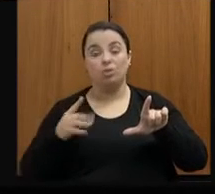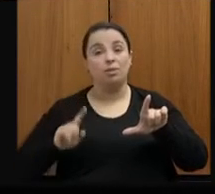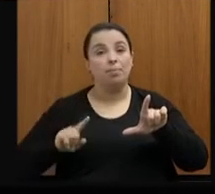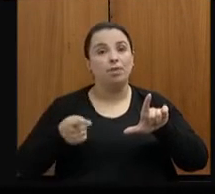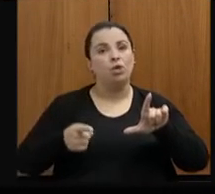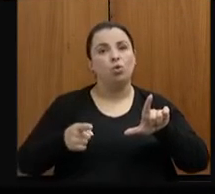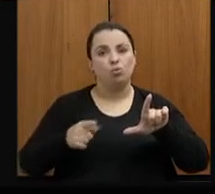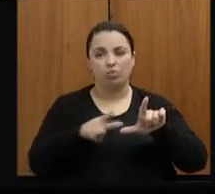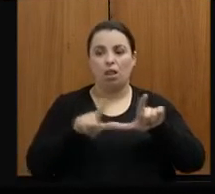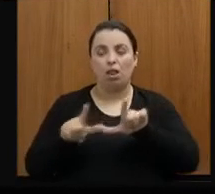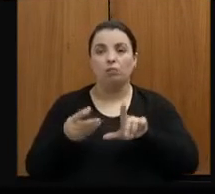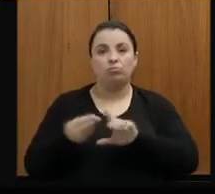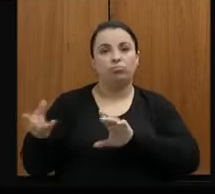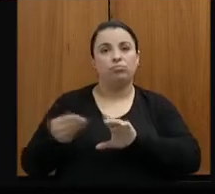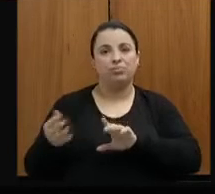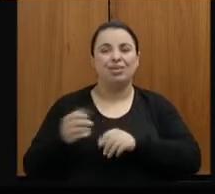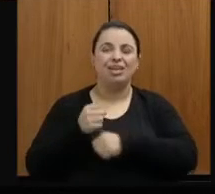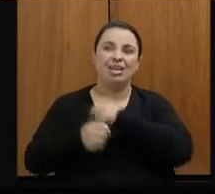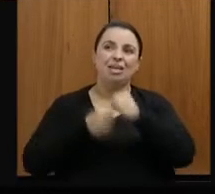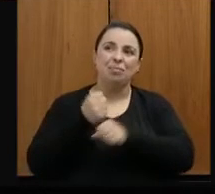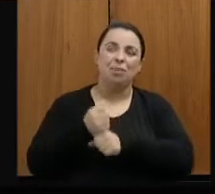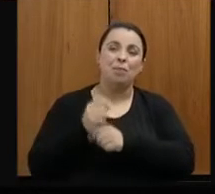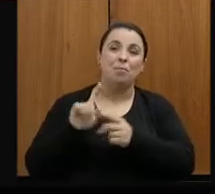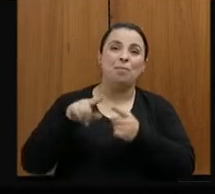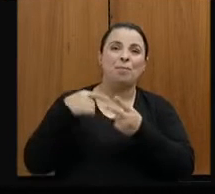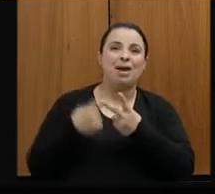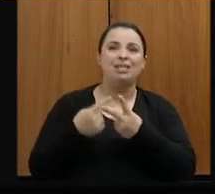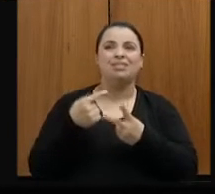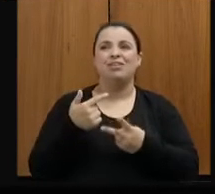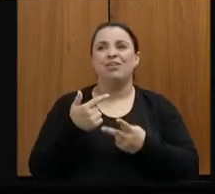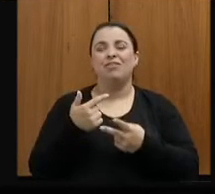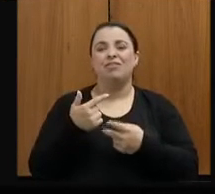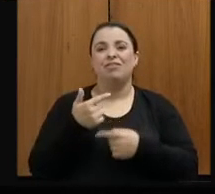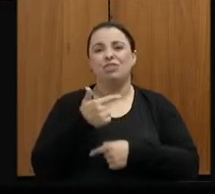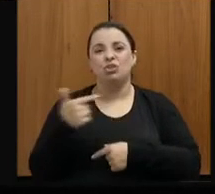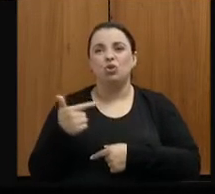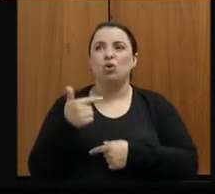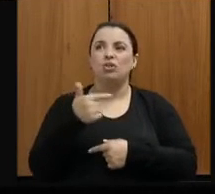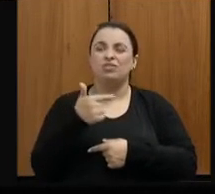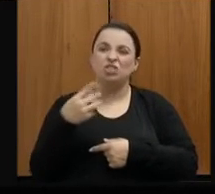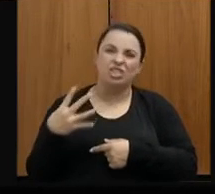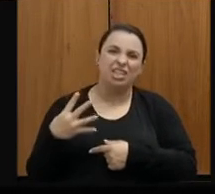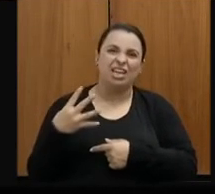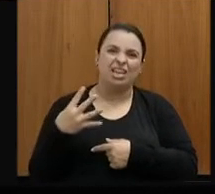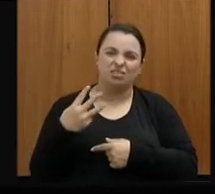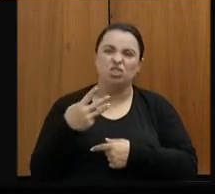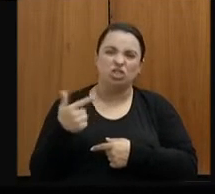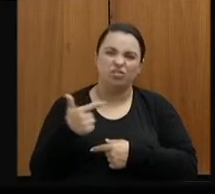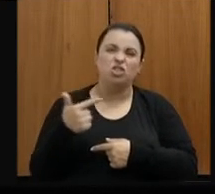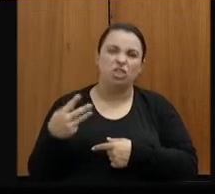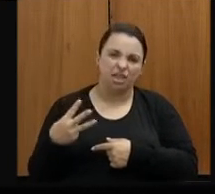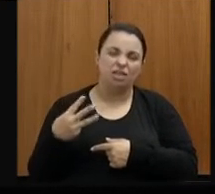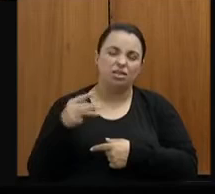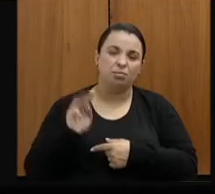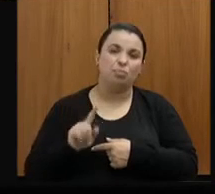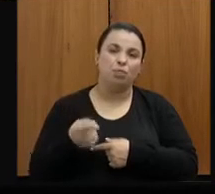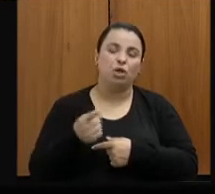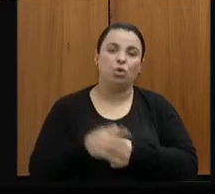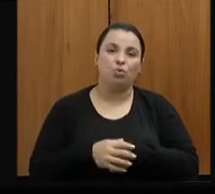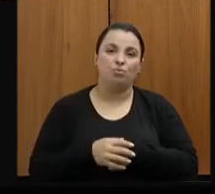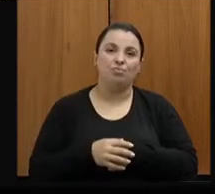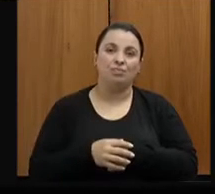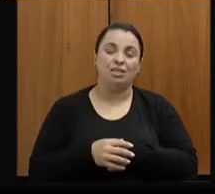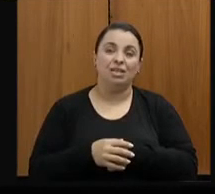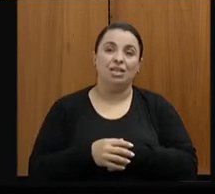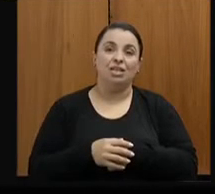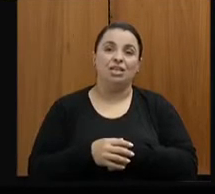E, no ano que vem, mais 22, 23 mil. somados aí os 2.500 títulos que nós temos já